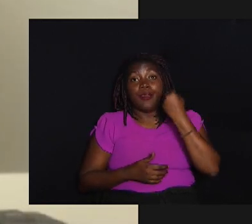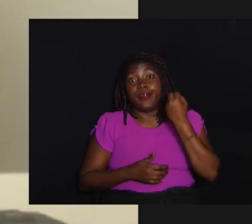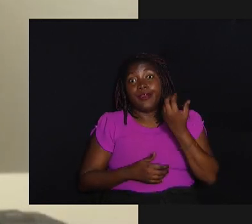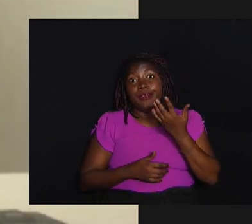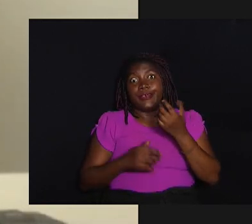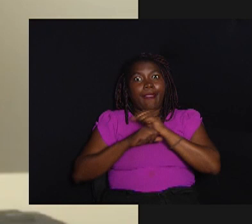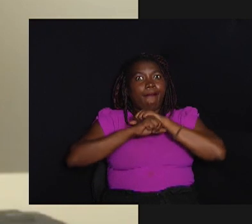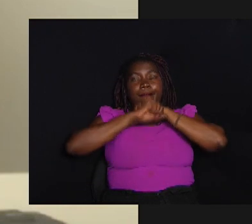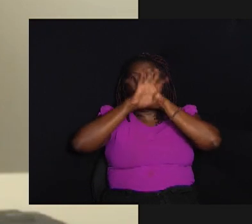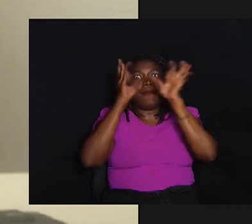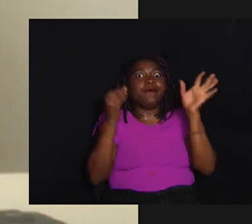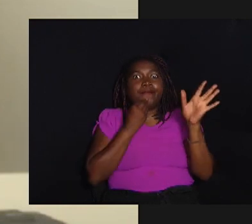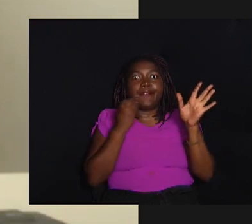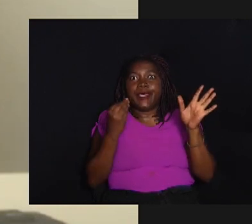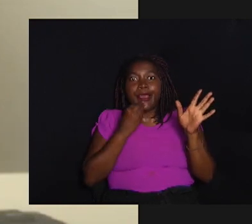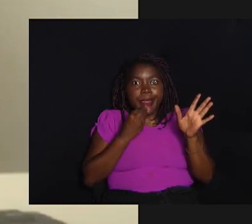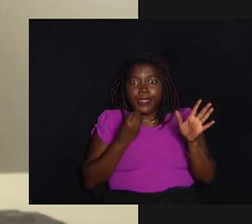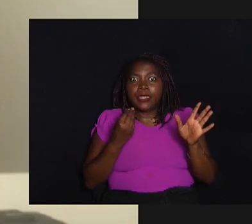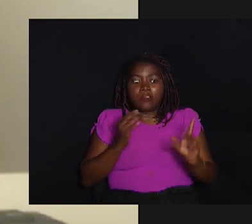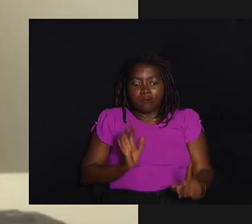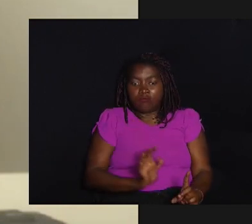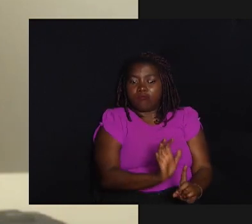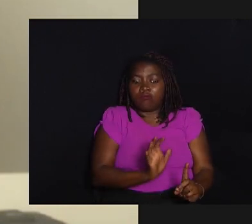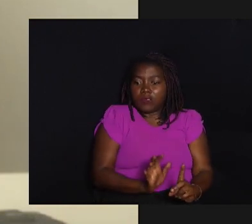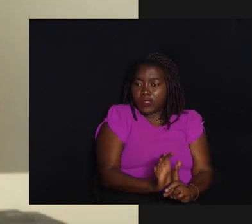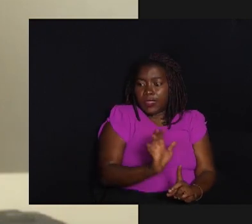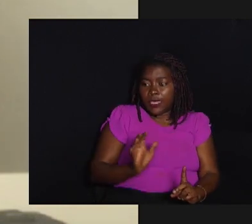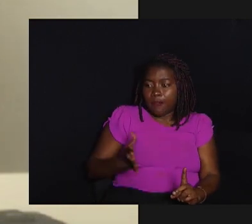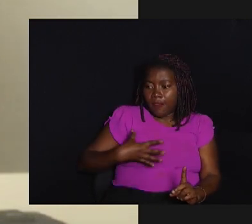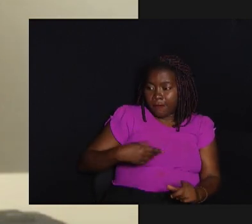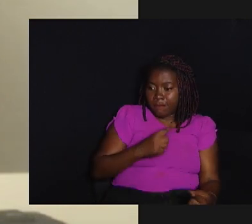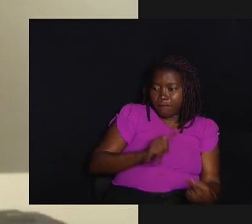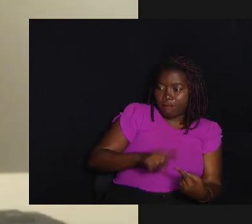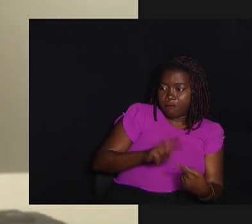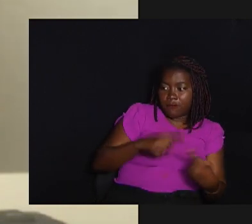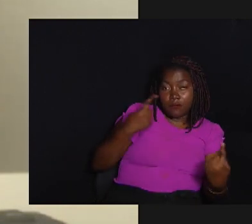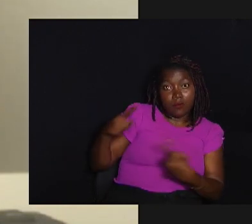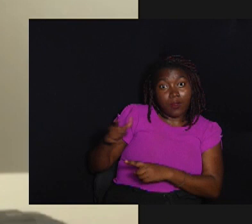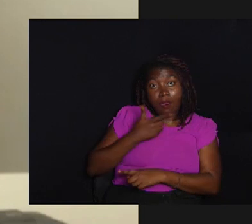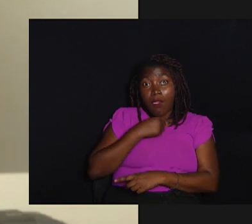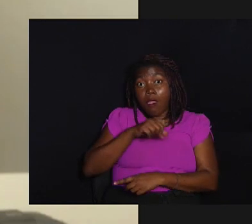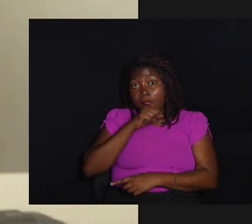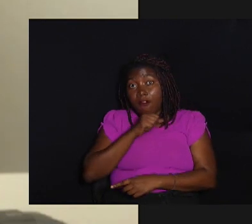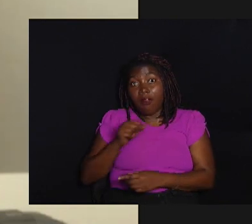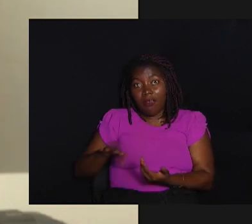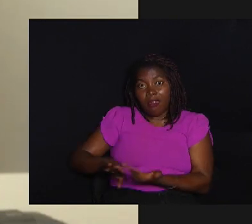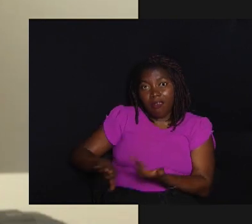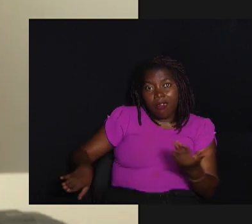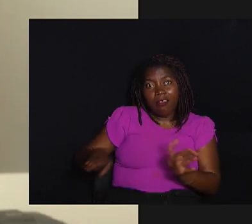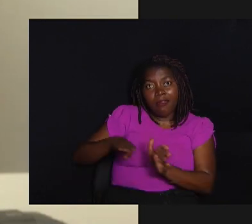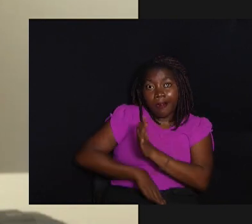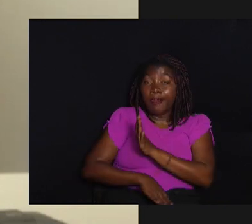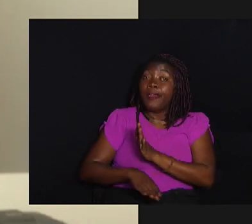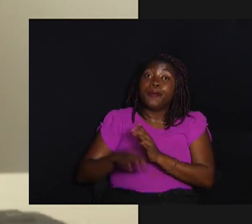né, usando realmente o filho como uma forma de vingança, ou em caso de evitar, de proibir convívio, sim, buscar